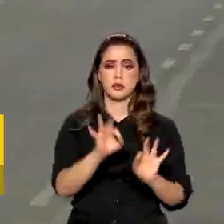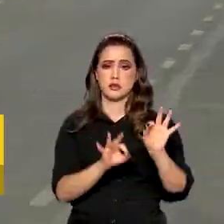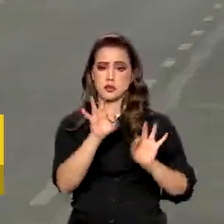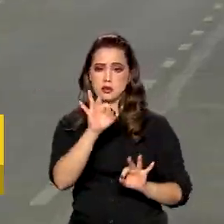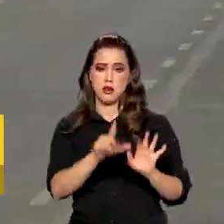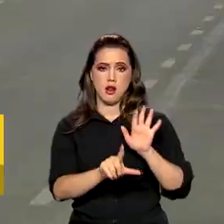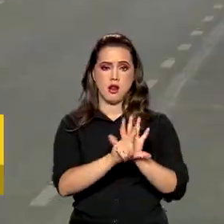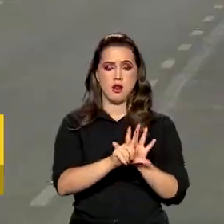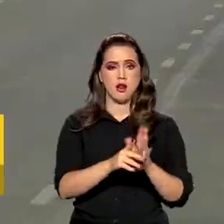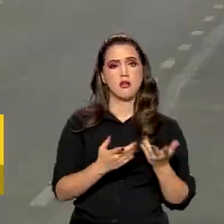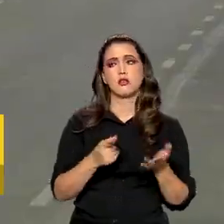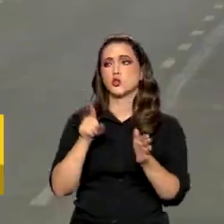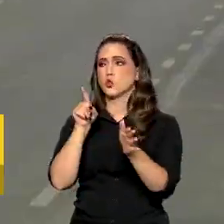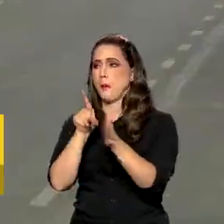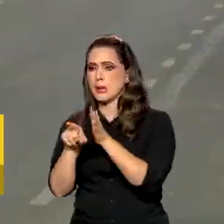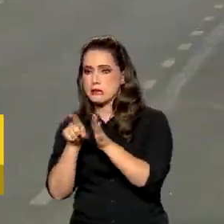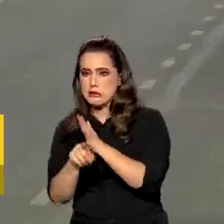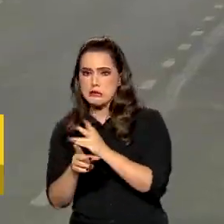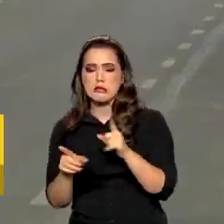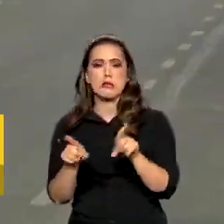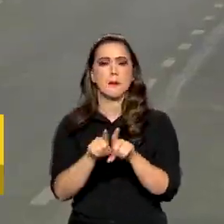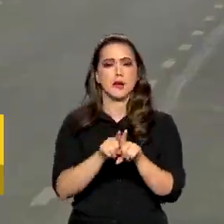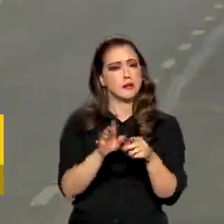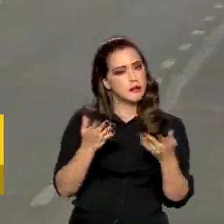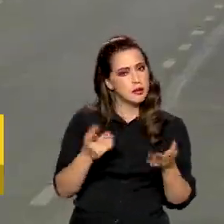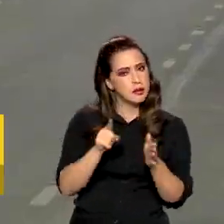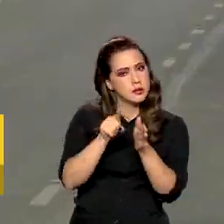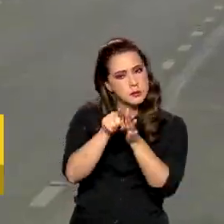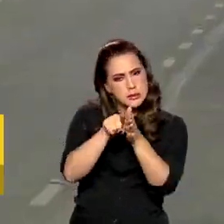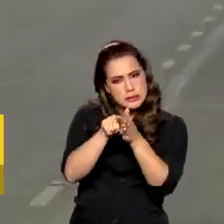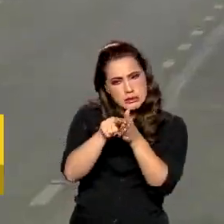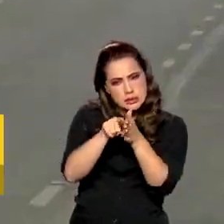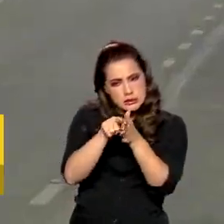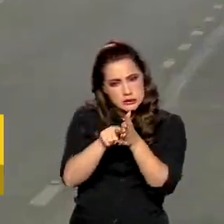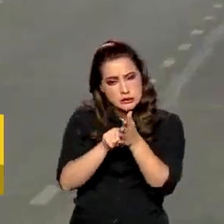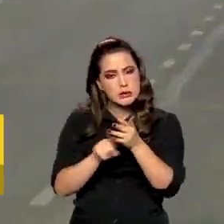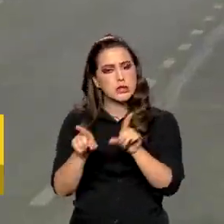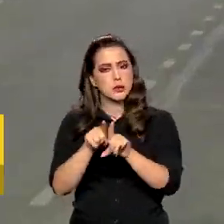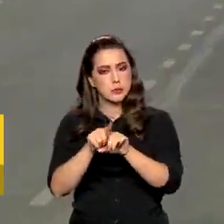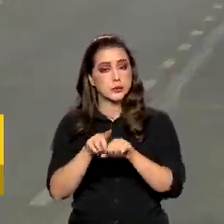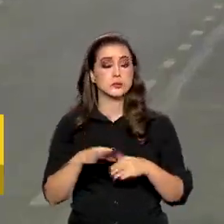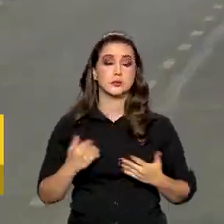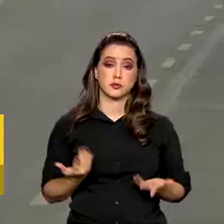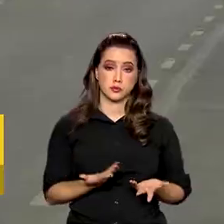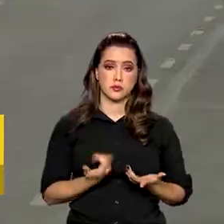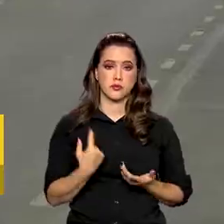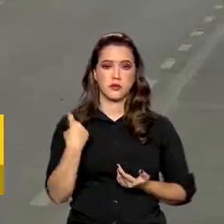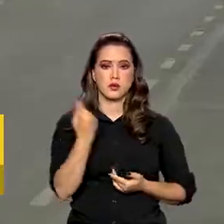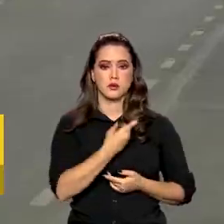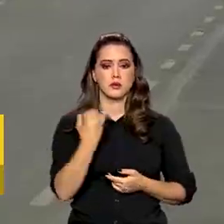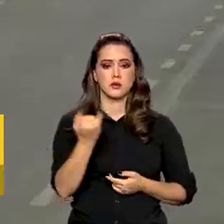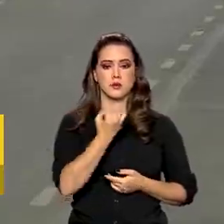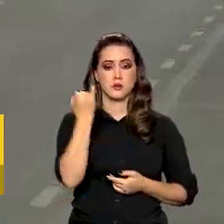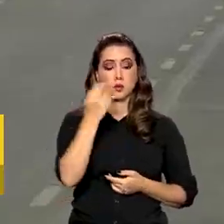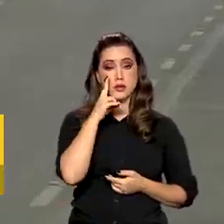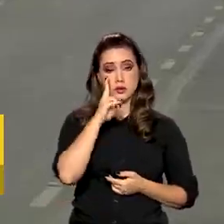ordem, contribuindo. Pesquisas. Missões de pesquisa, são aquela característica dual,